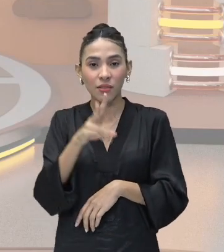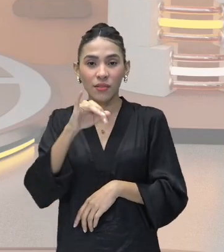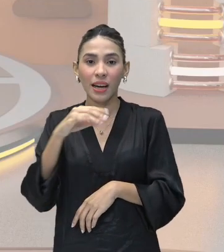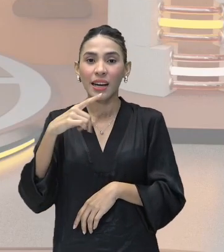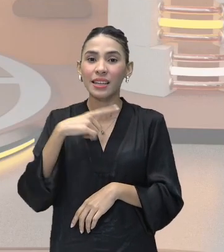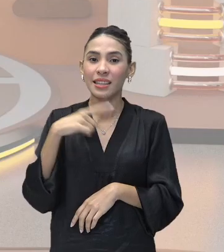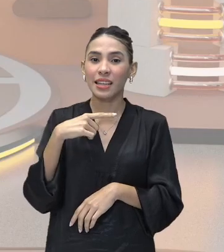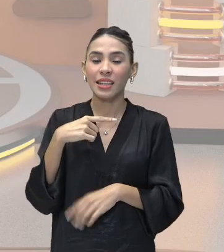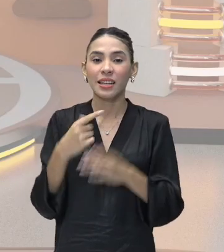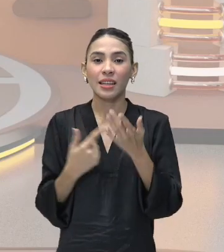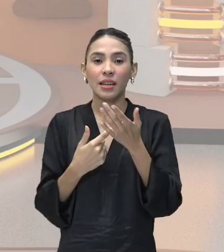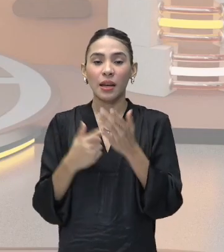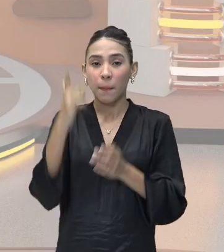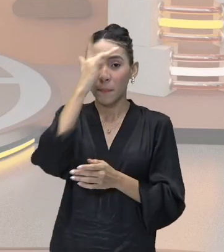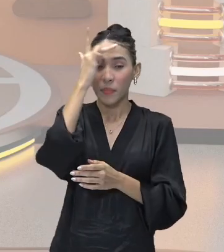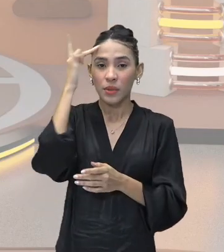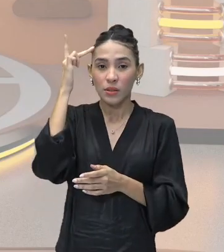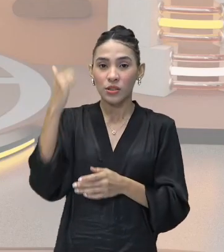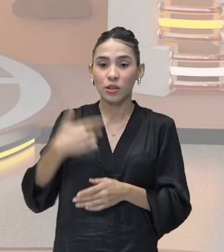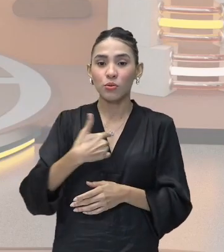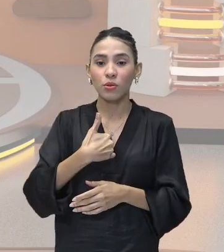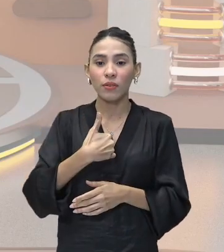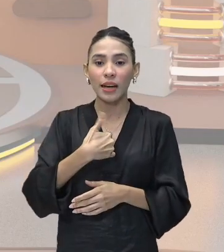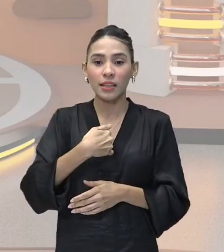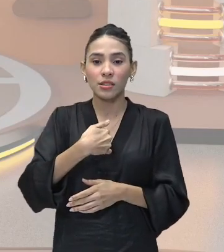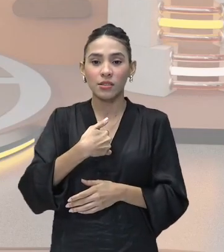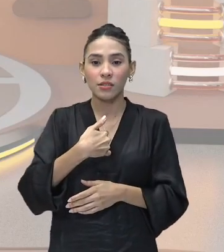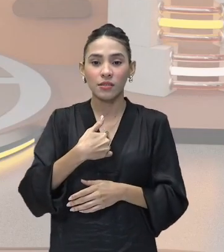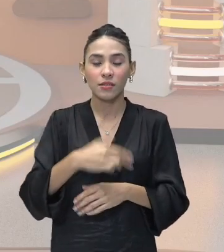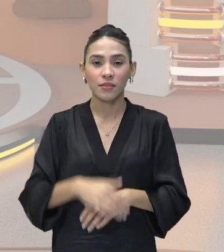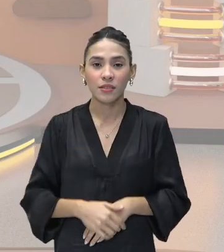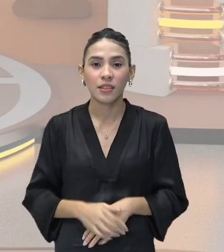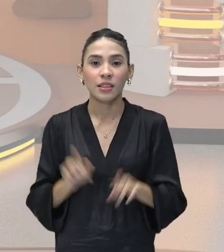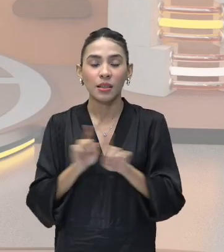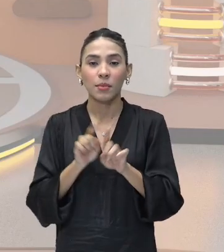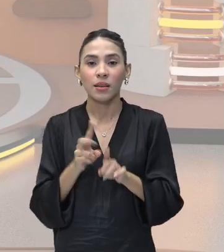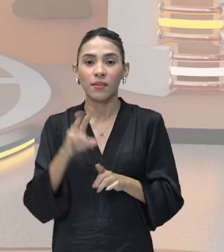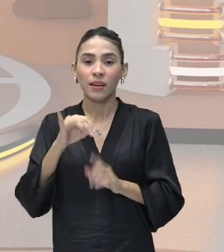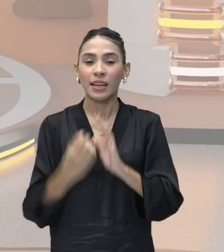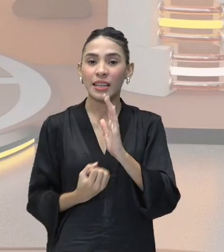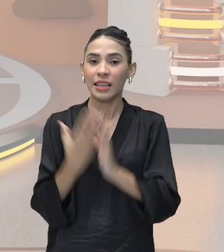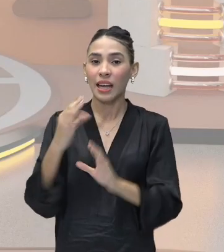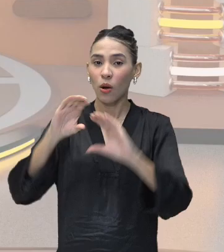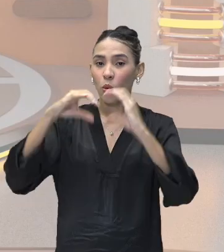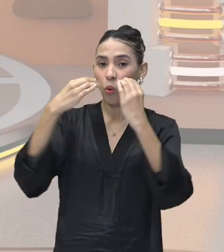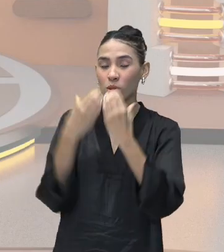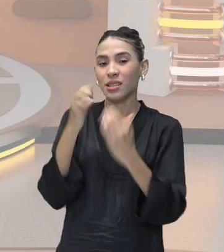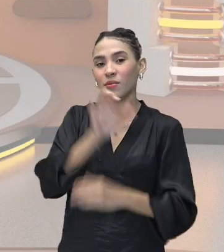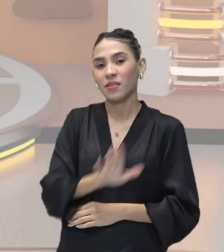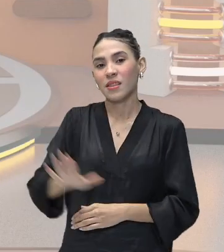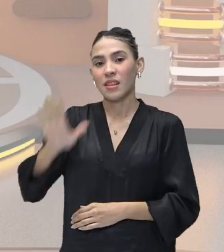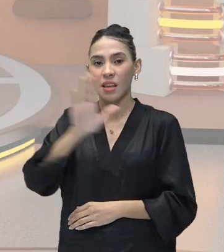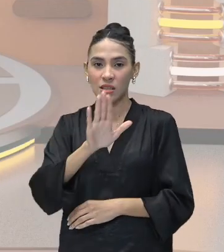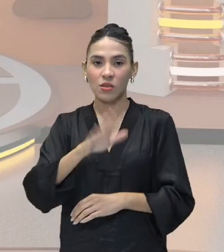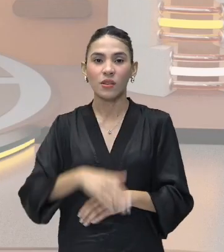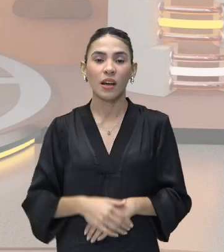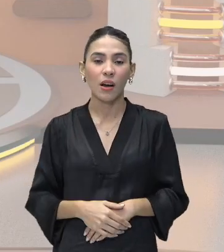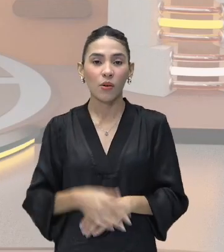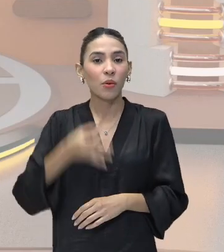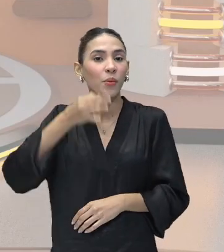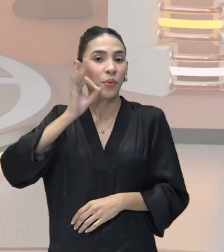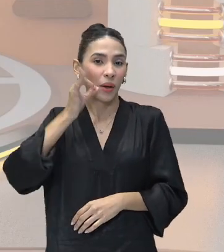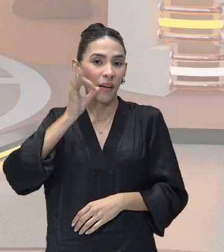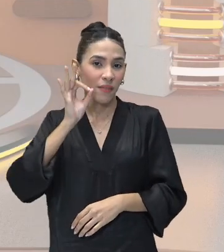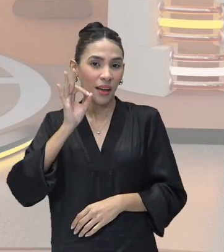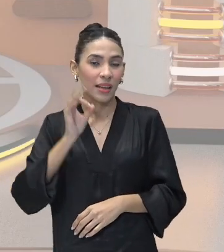do Getúlio Vargas na chamada Revolução de 30, que ele vai criar o Conselho Nacional do Café,